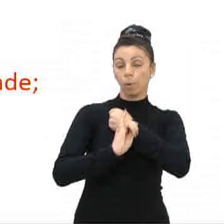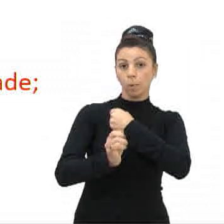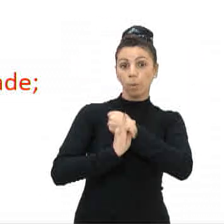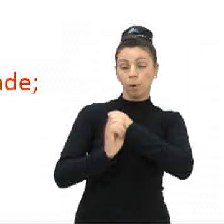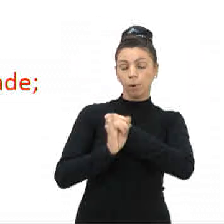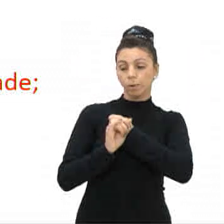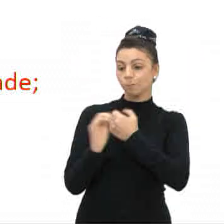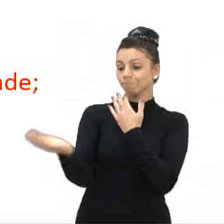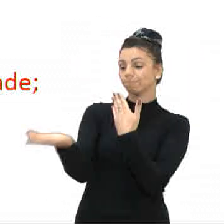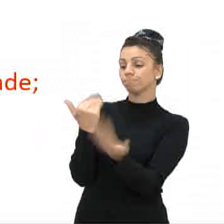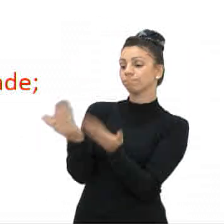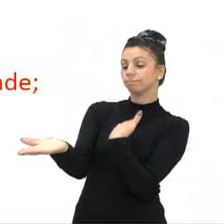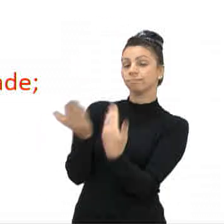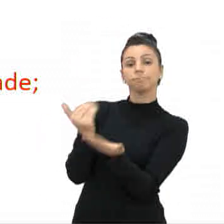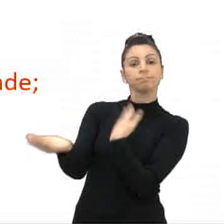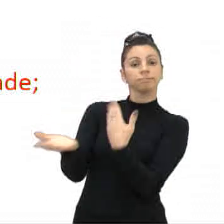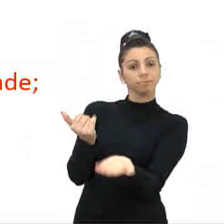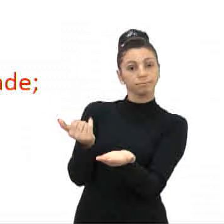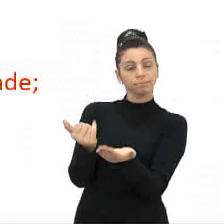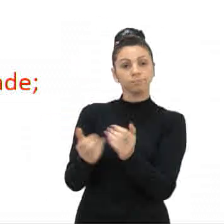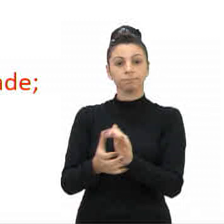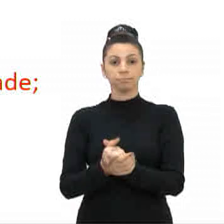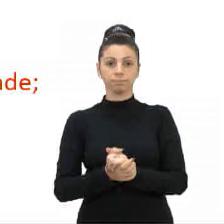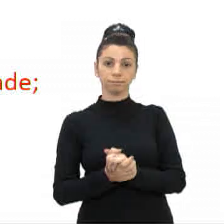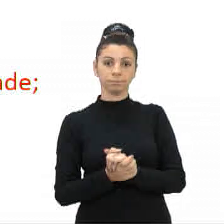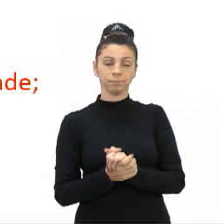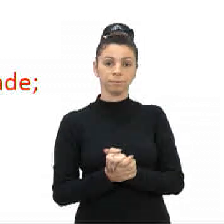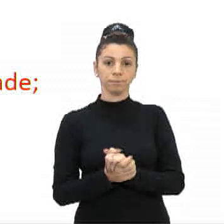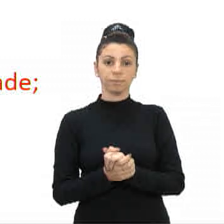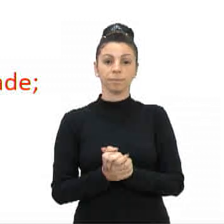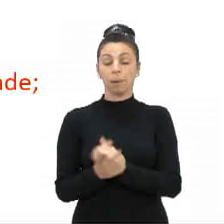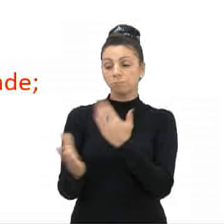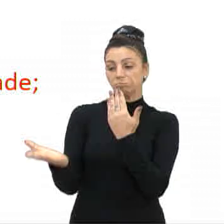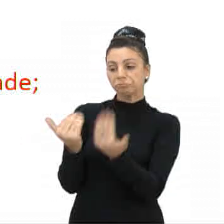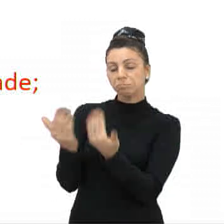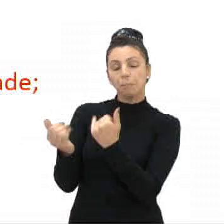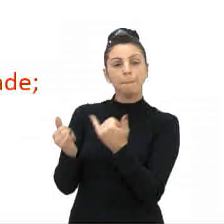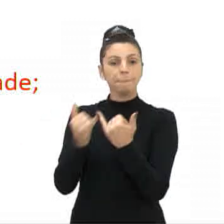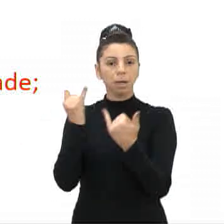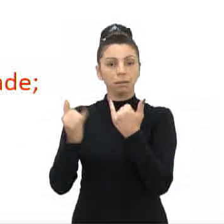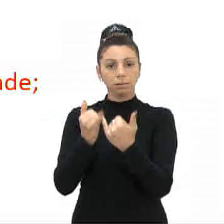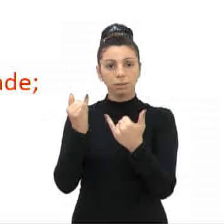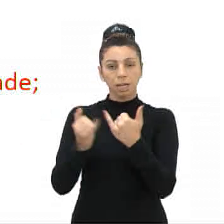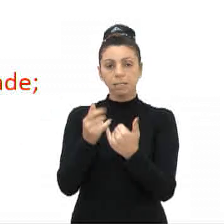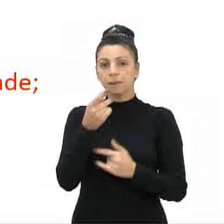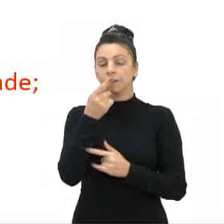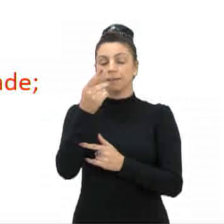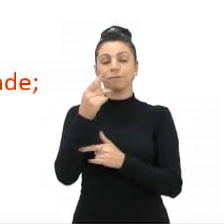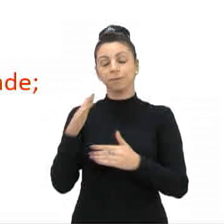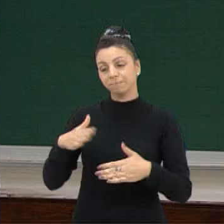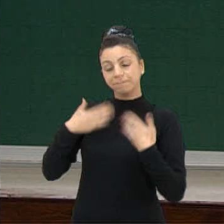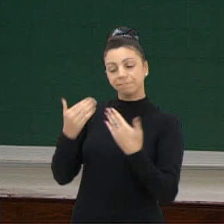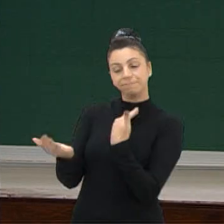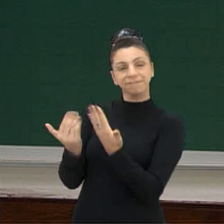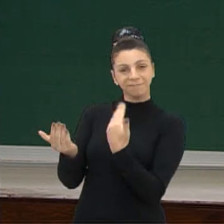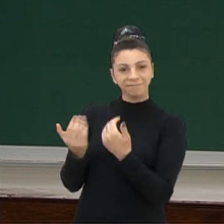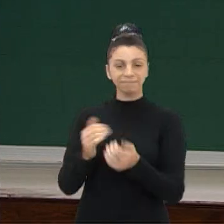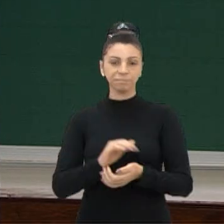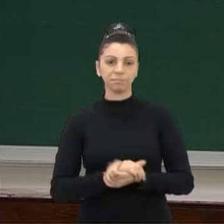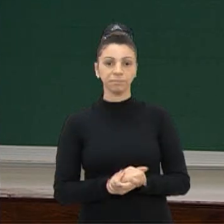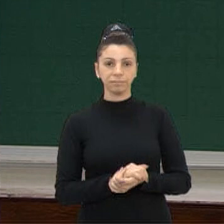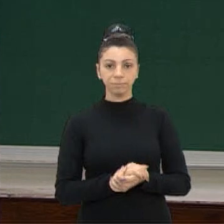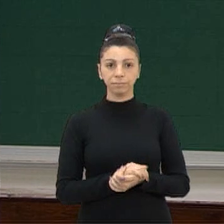se estivesse conversando com ele, né? A gente tem ali a reprodução do tom coloquial da fala espontânea, que é típica da oralidade,